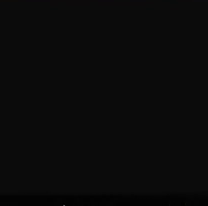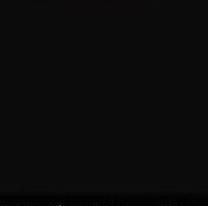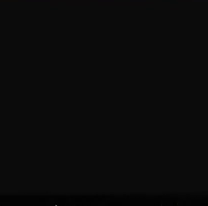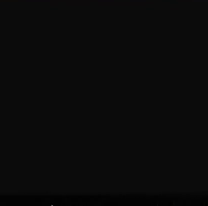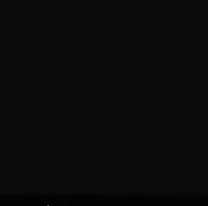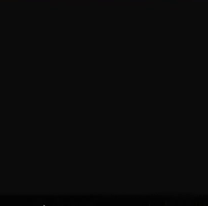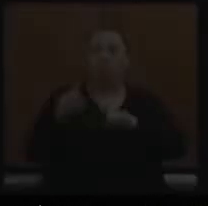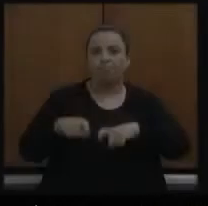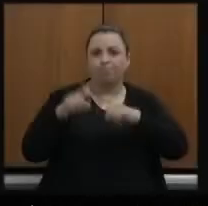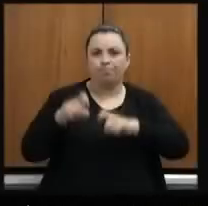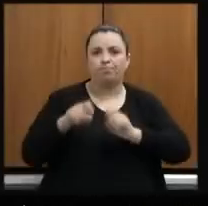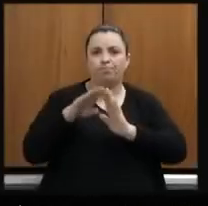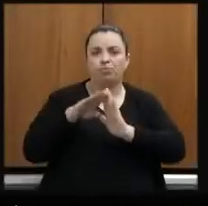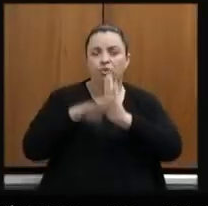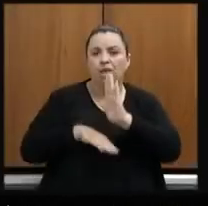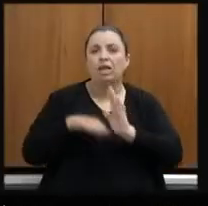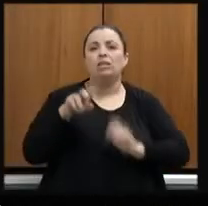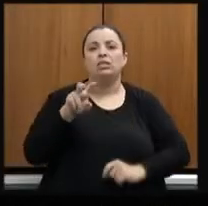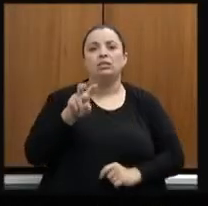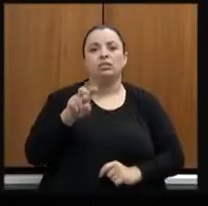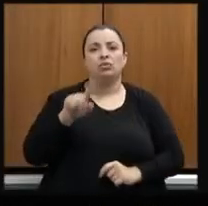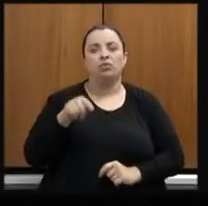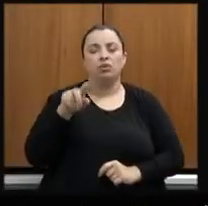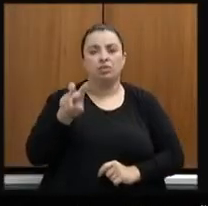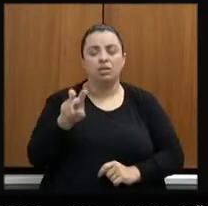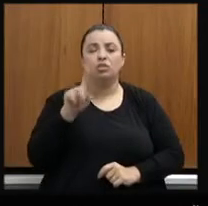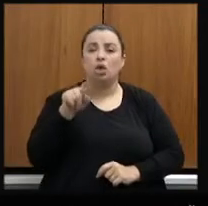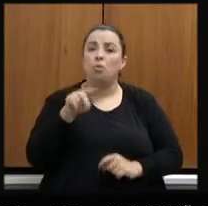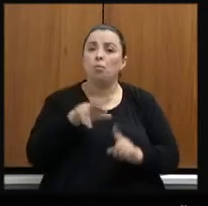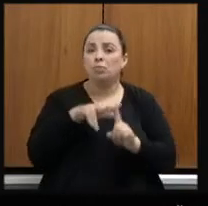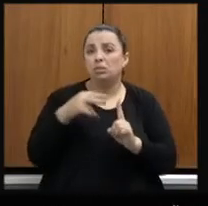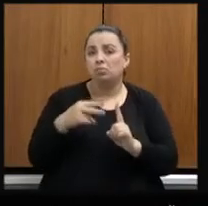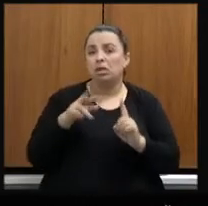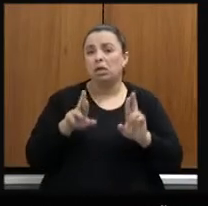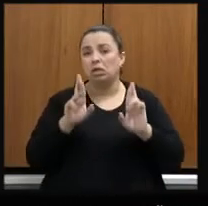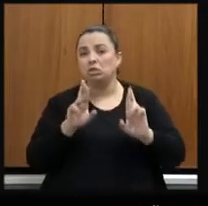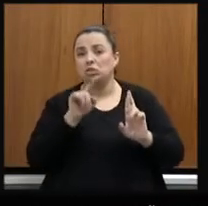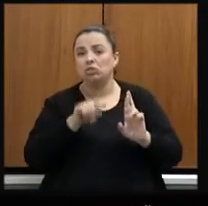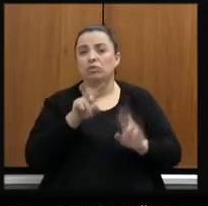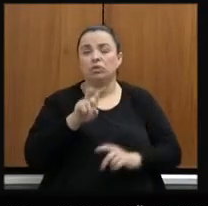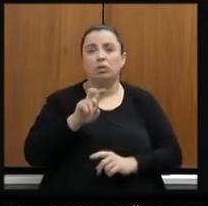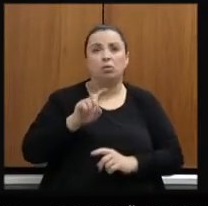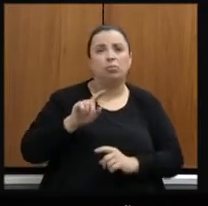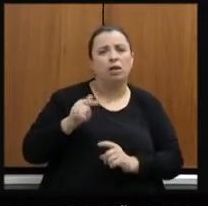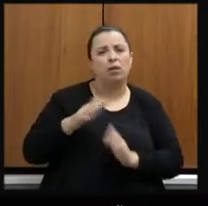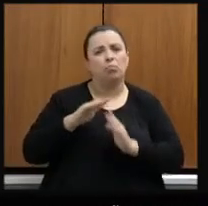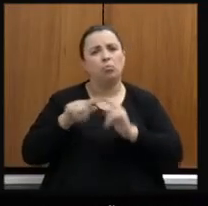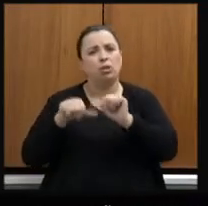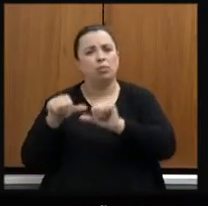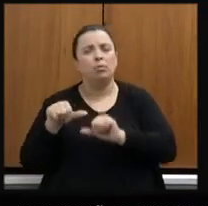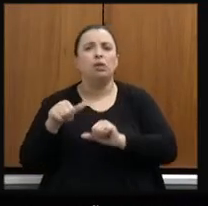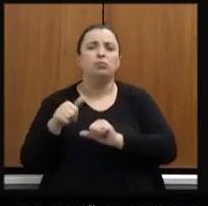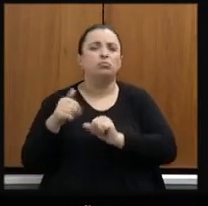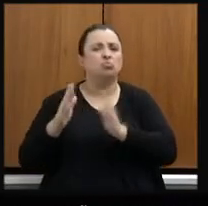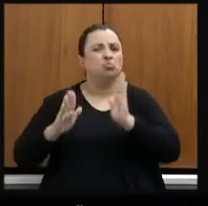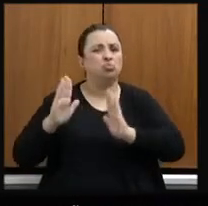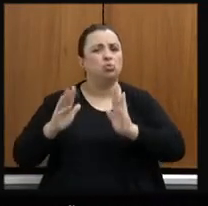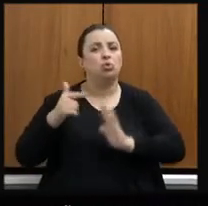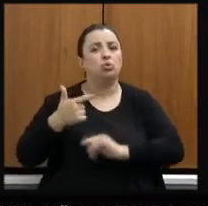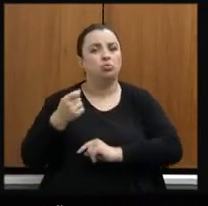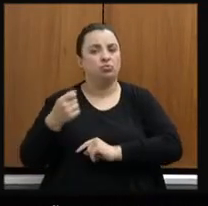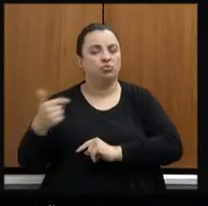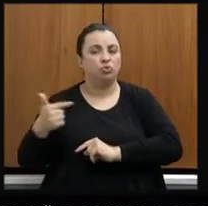e isso aí é perspectiva 21 para 22 mas de modo geral os números são positivos pode passar por